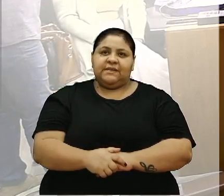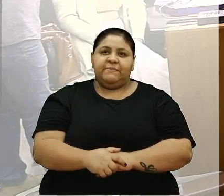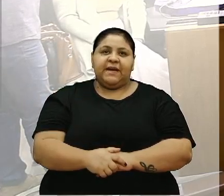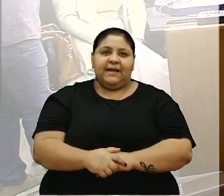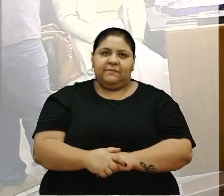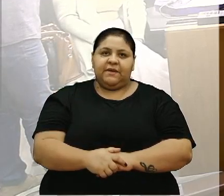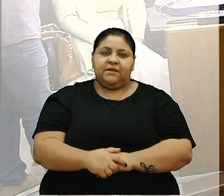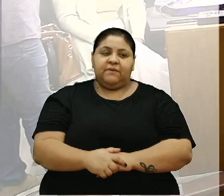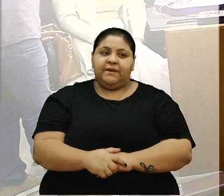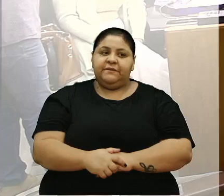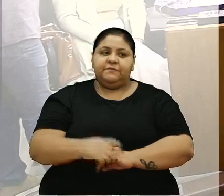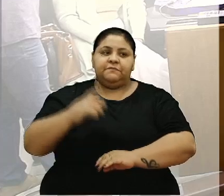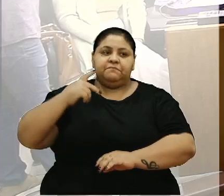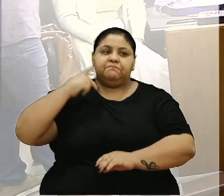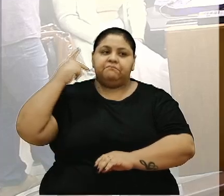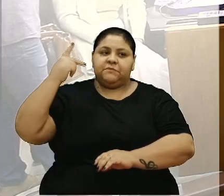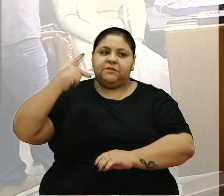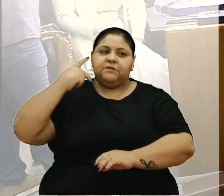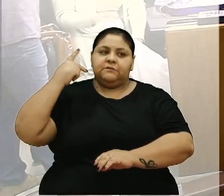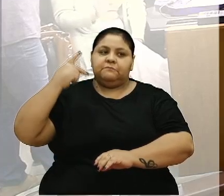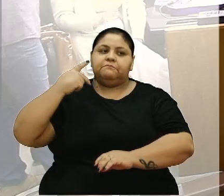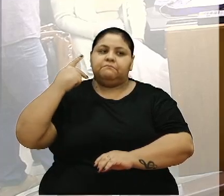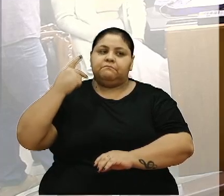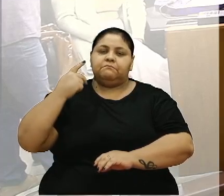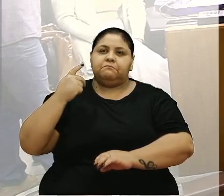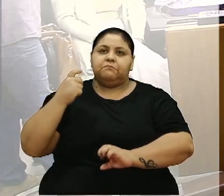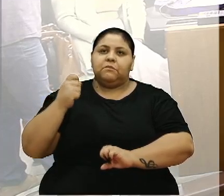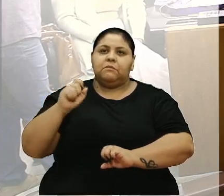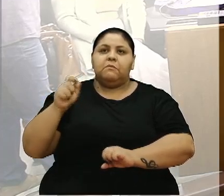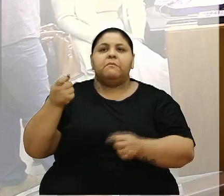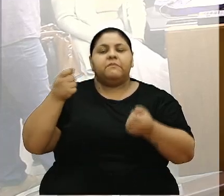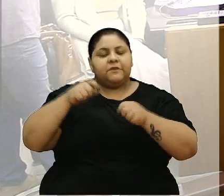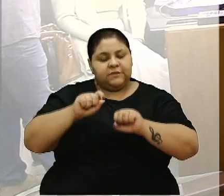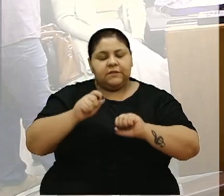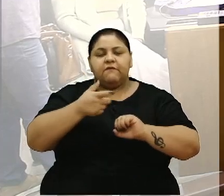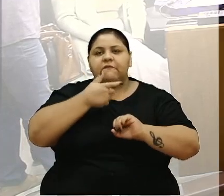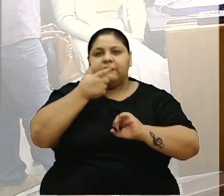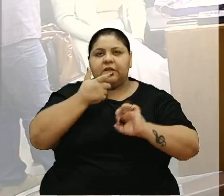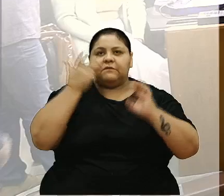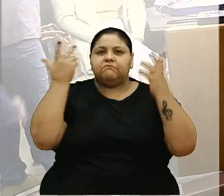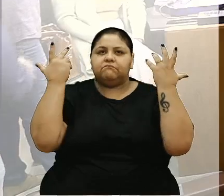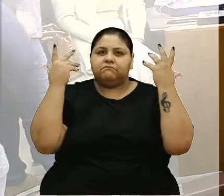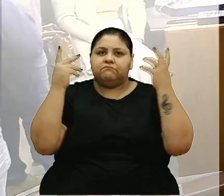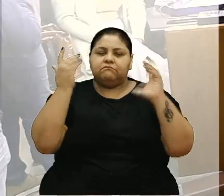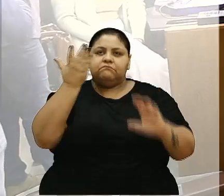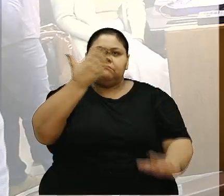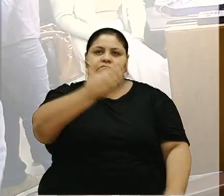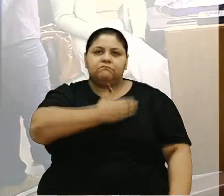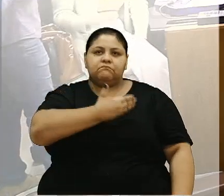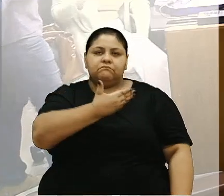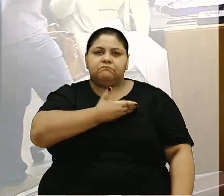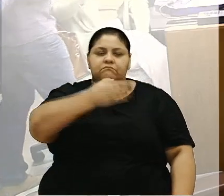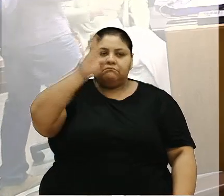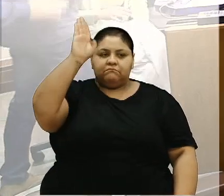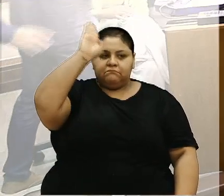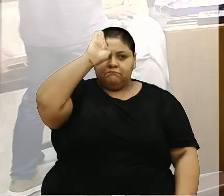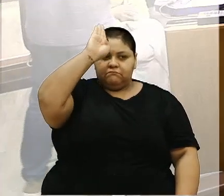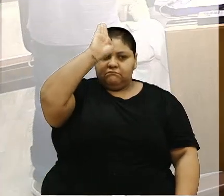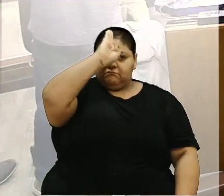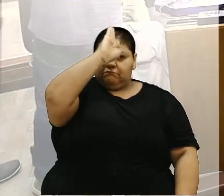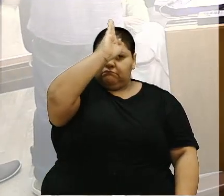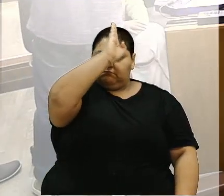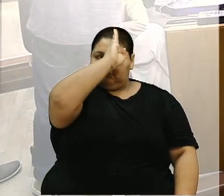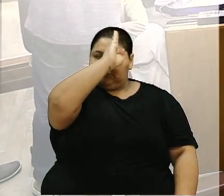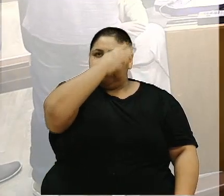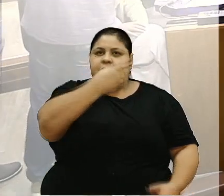Caros colegas vereadores, eu não podia deixar também de parabenizar meu amigo Bressan pelo dia de